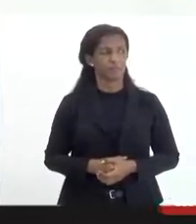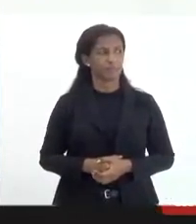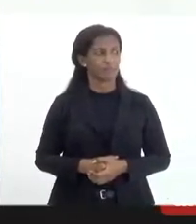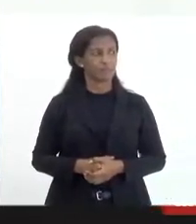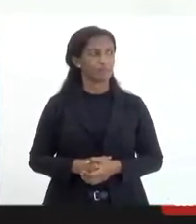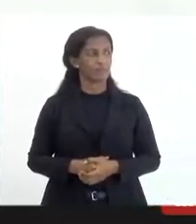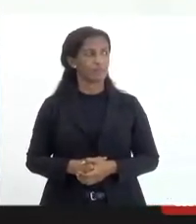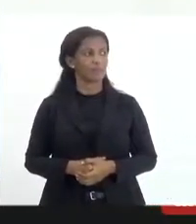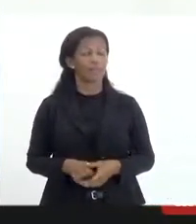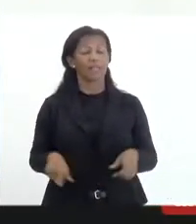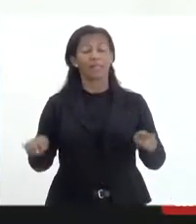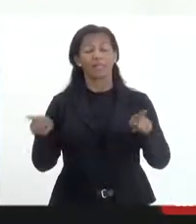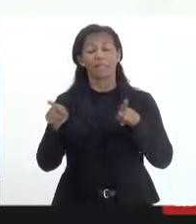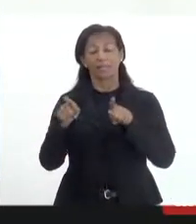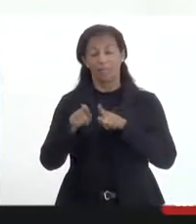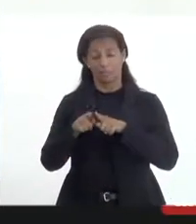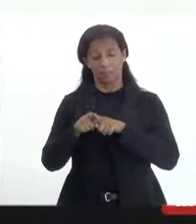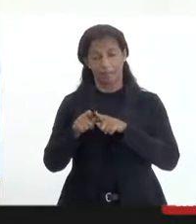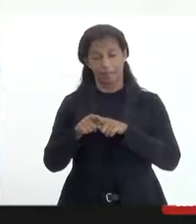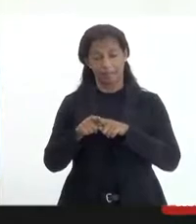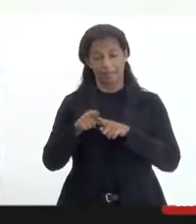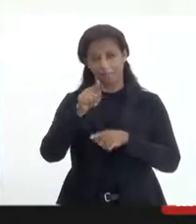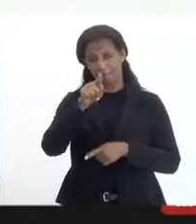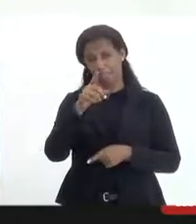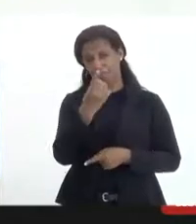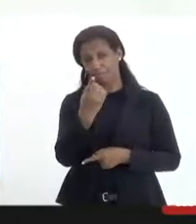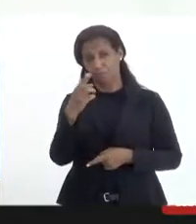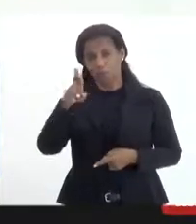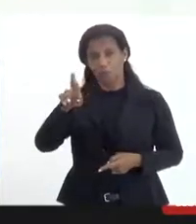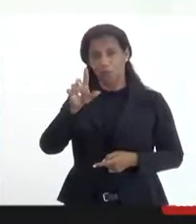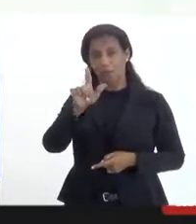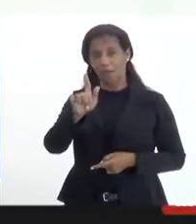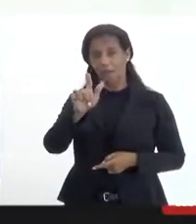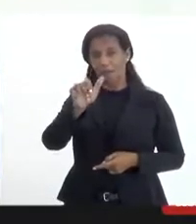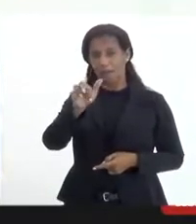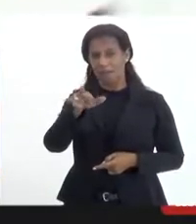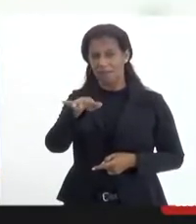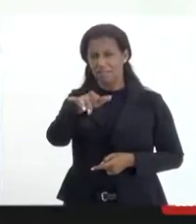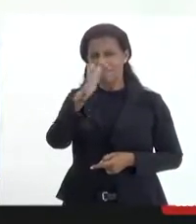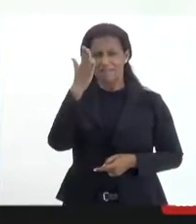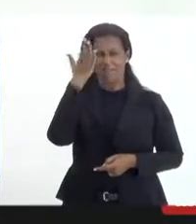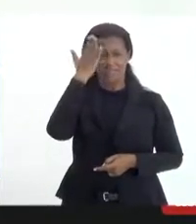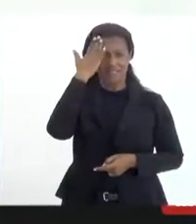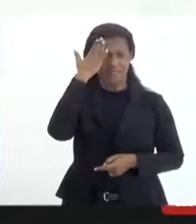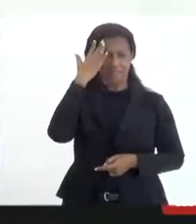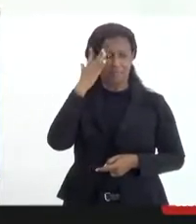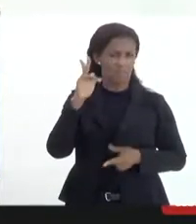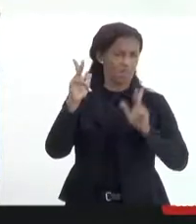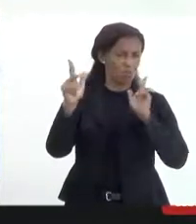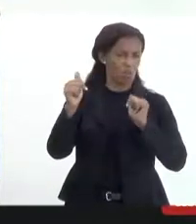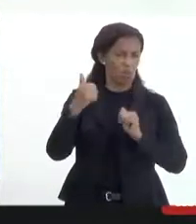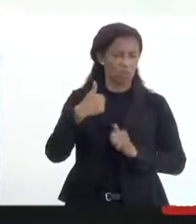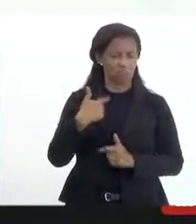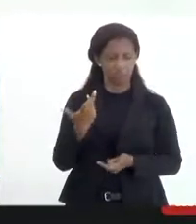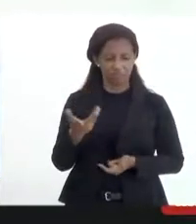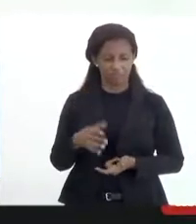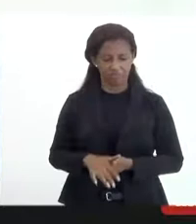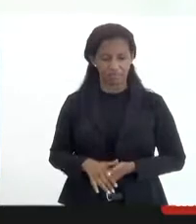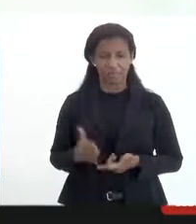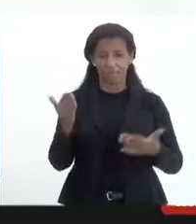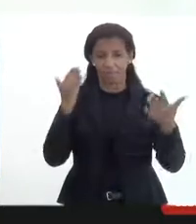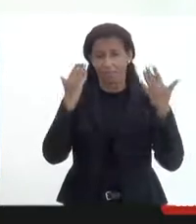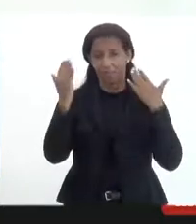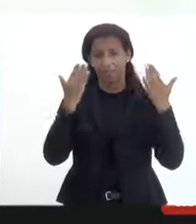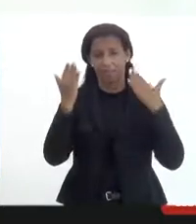Além disso, eu queria frisar, doutor Gadelha, o senhor sabe tão bem quanto eu, o senhor atuou nessa questão, em